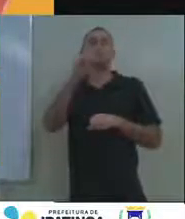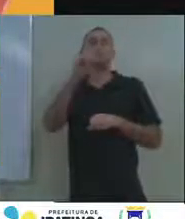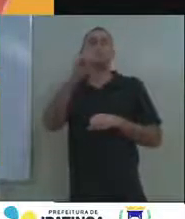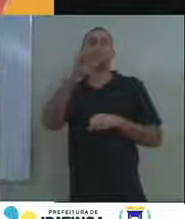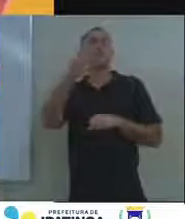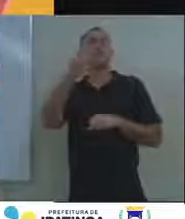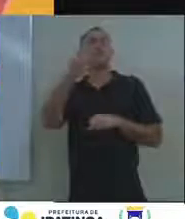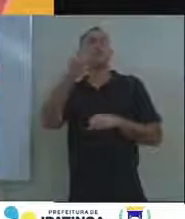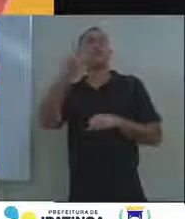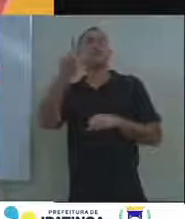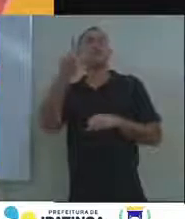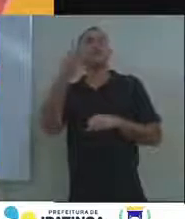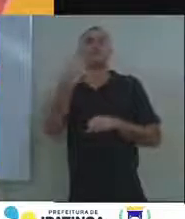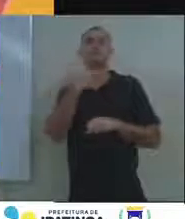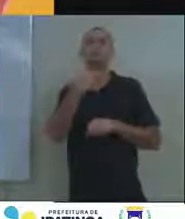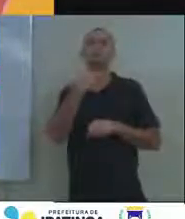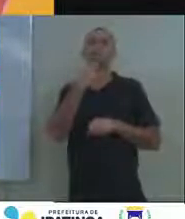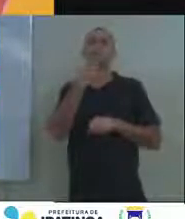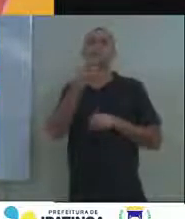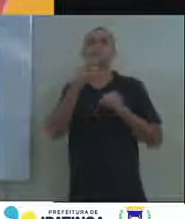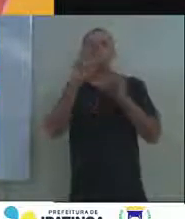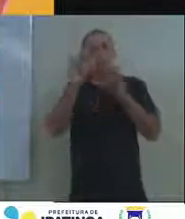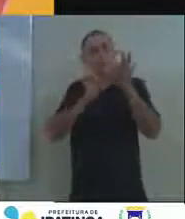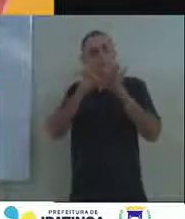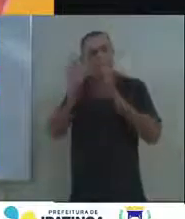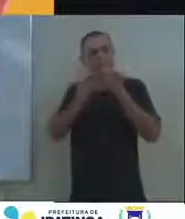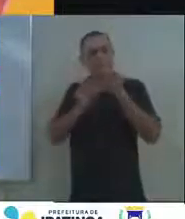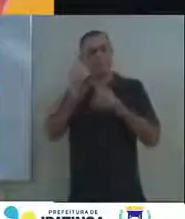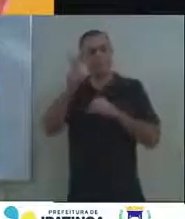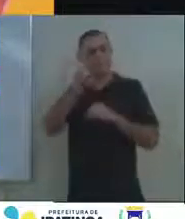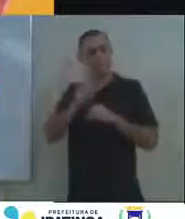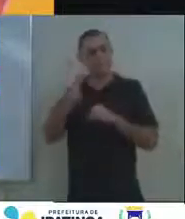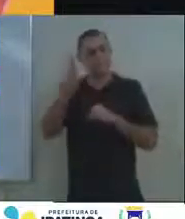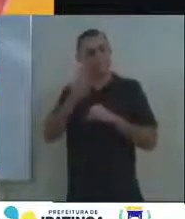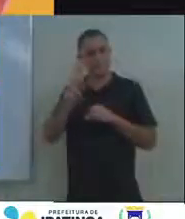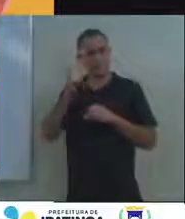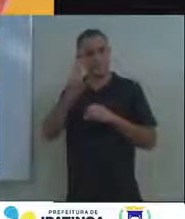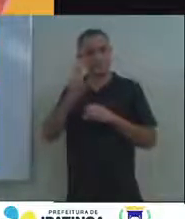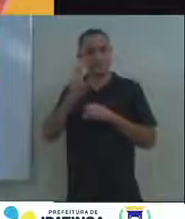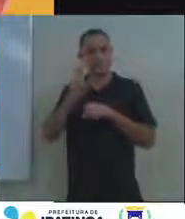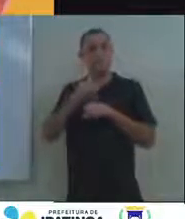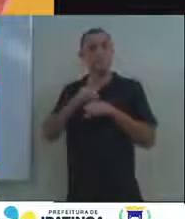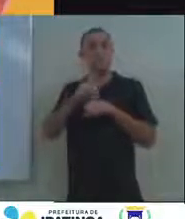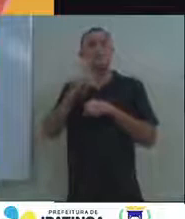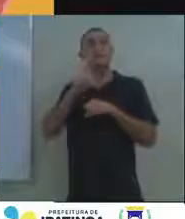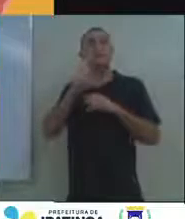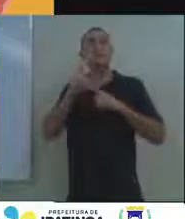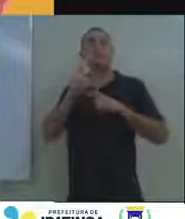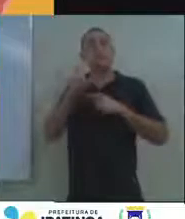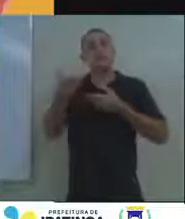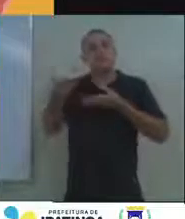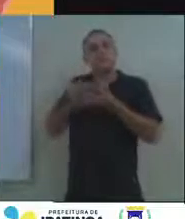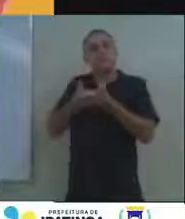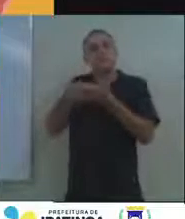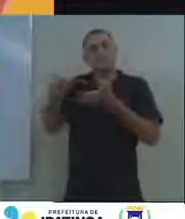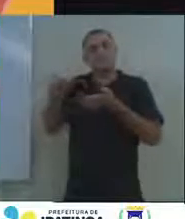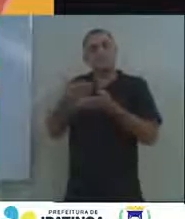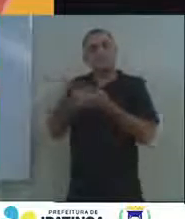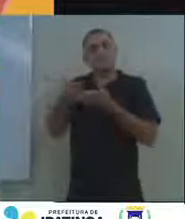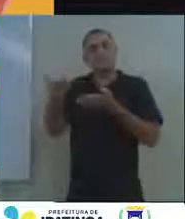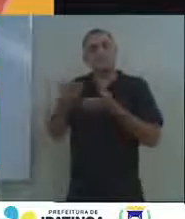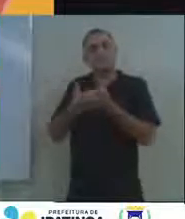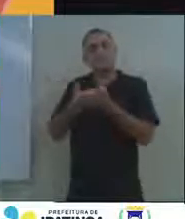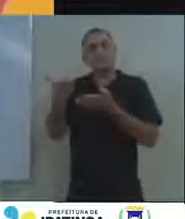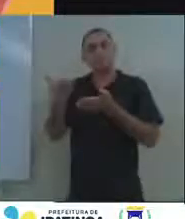é um programa que é o que eu estou utilizando no meu doutorado, que a gente está desenvolvendo. É uma parceria aqui da UFMG com a